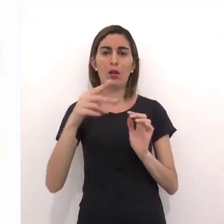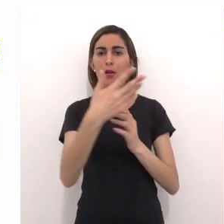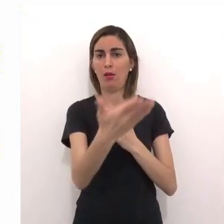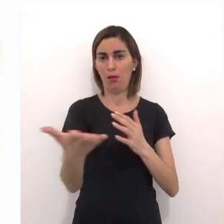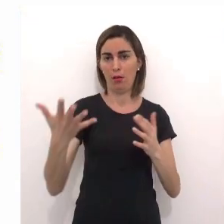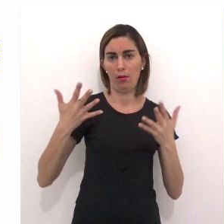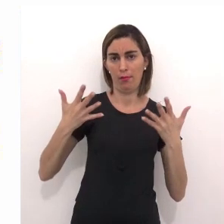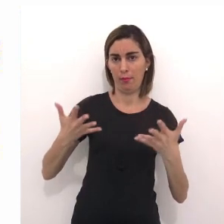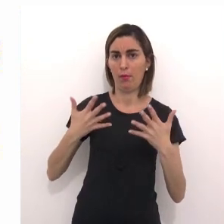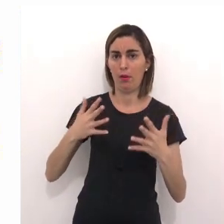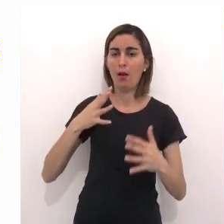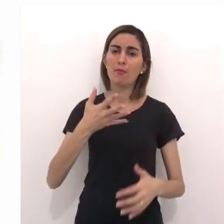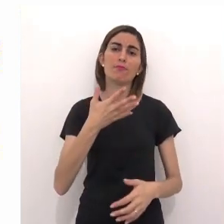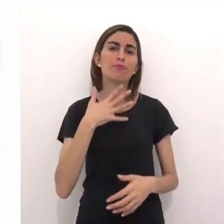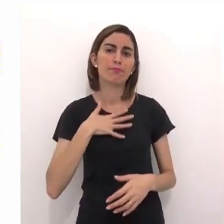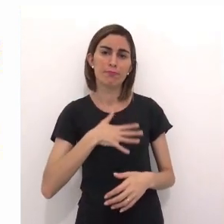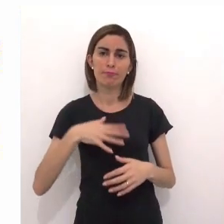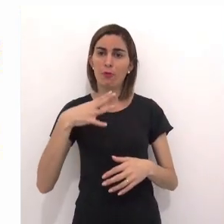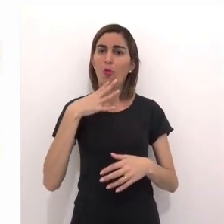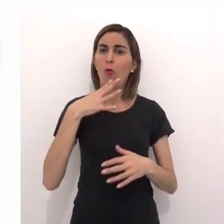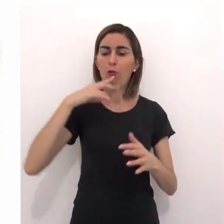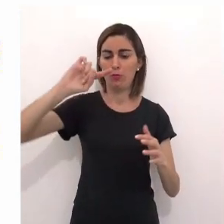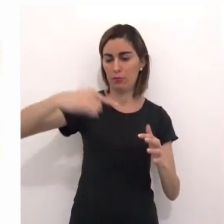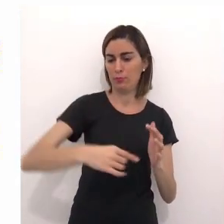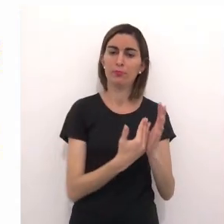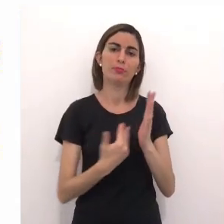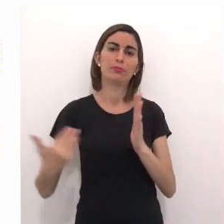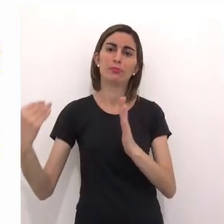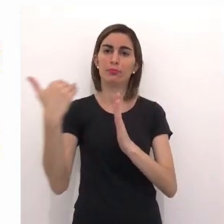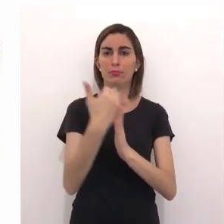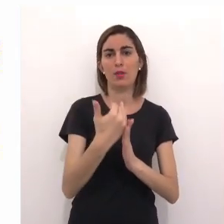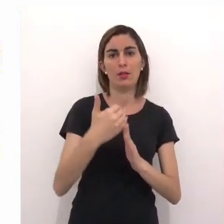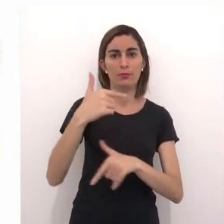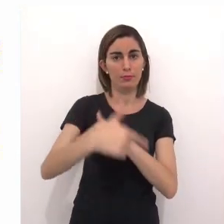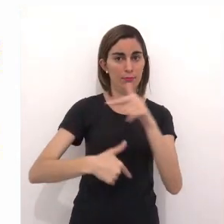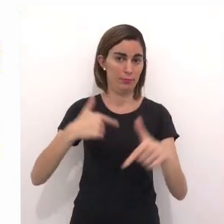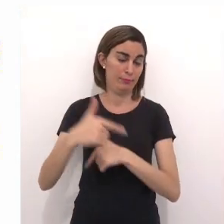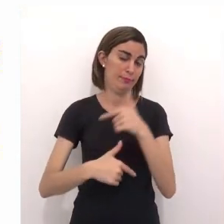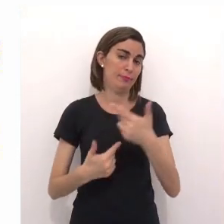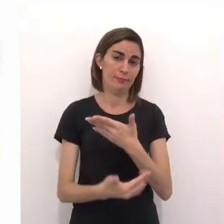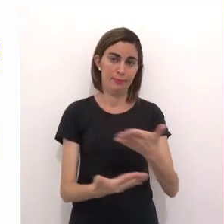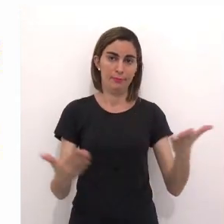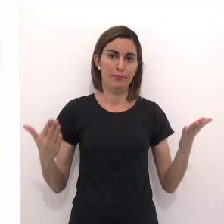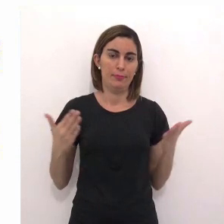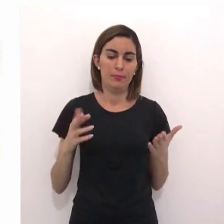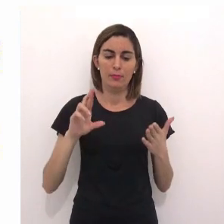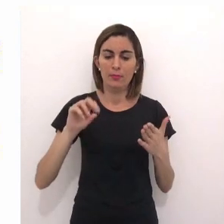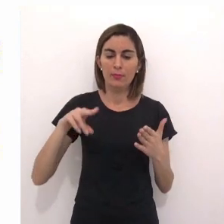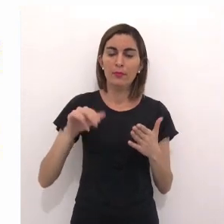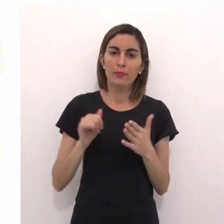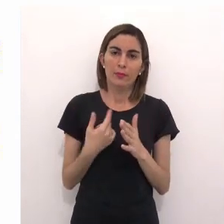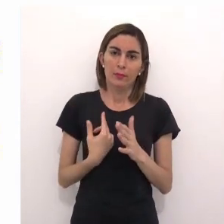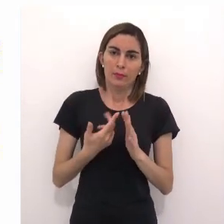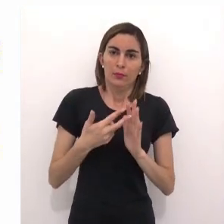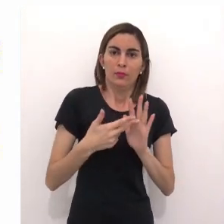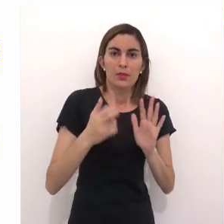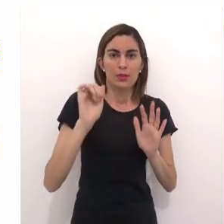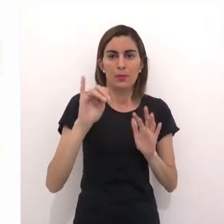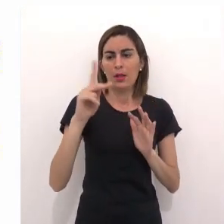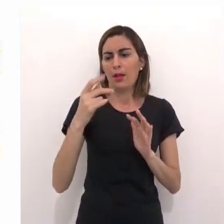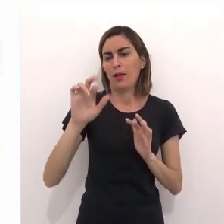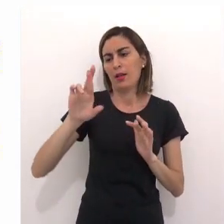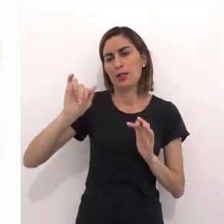aqueles que quiserem se aprofundar mais, aí trabalho do Ronaldo Waifa, a heresia dos